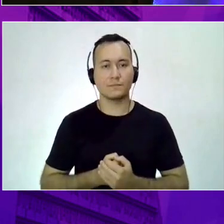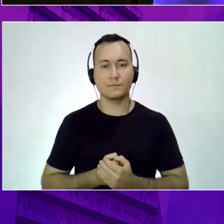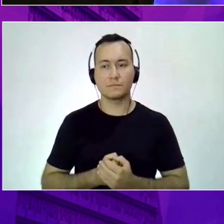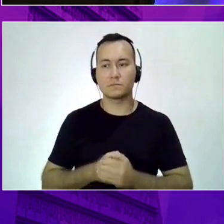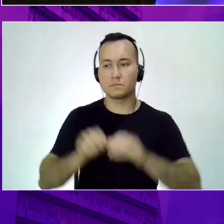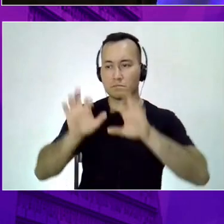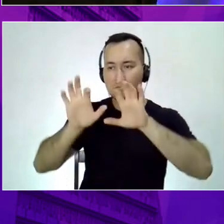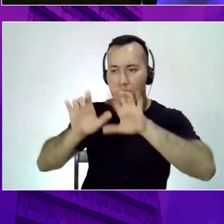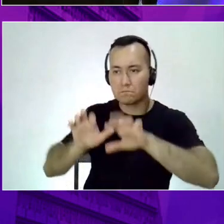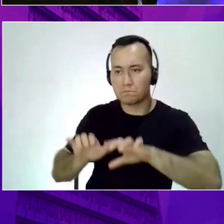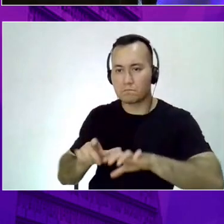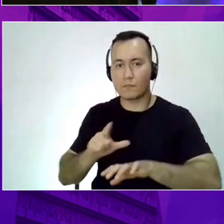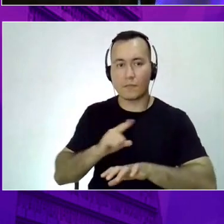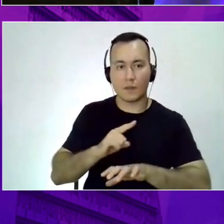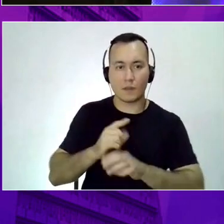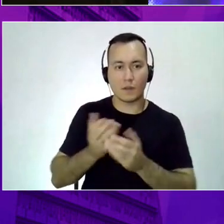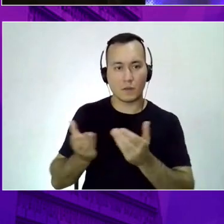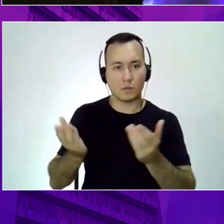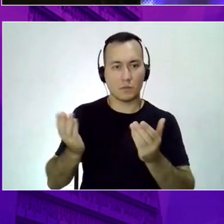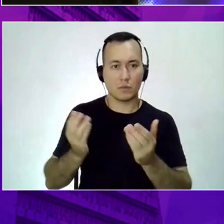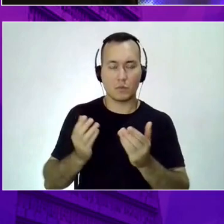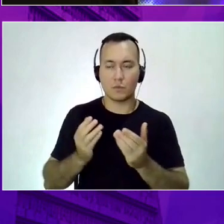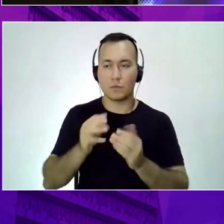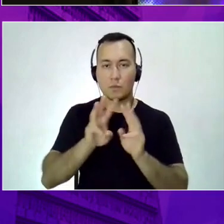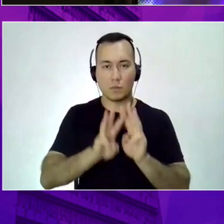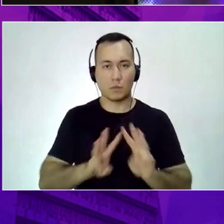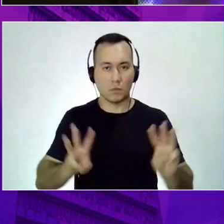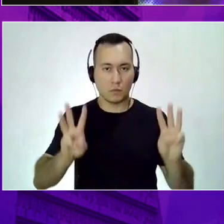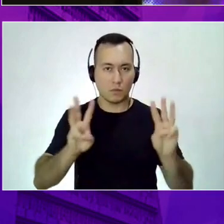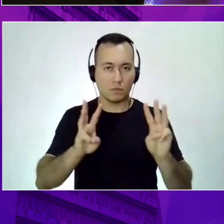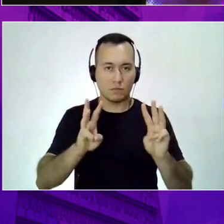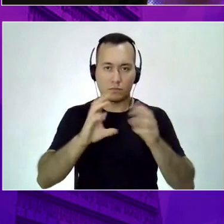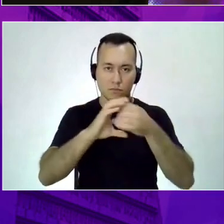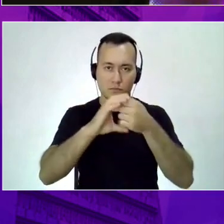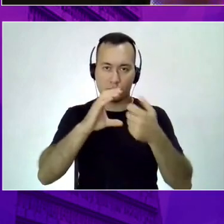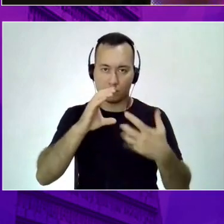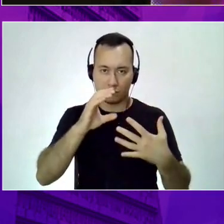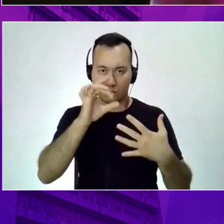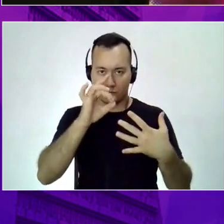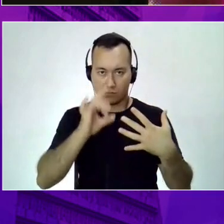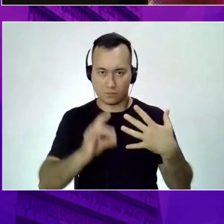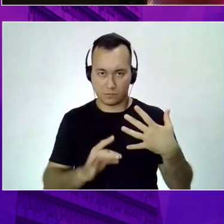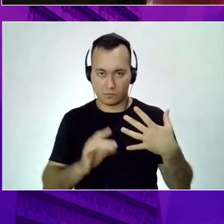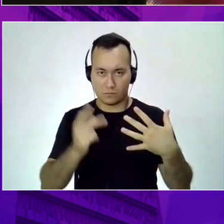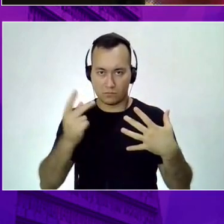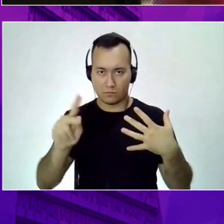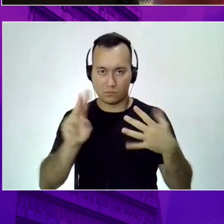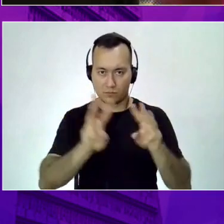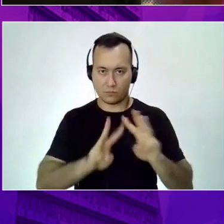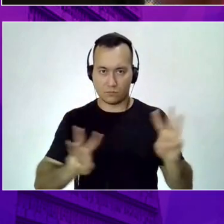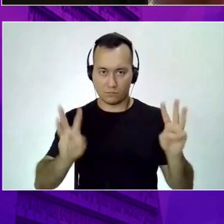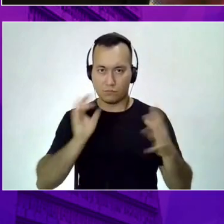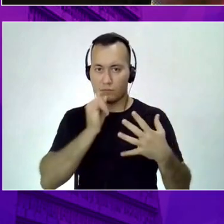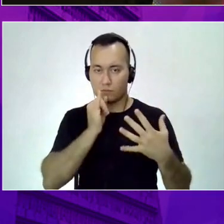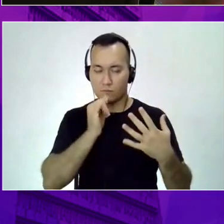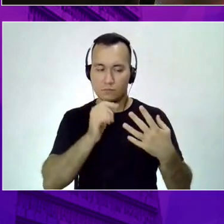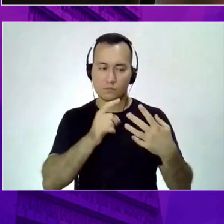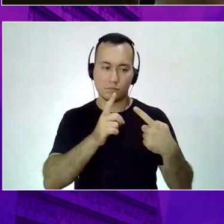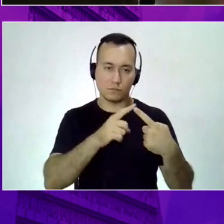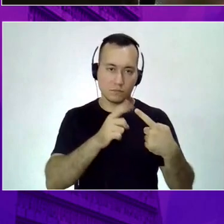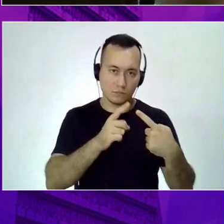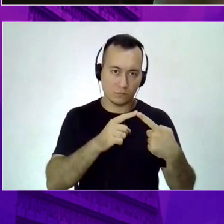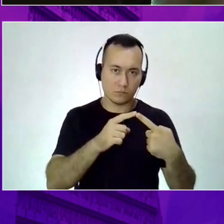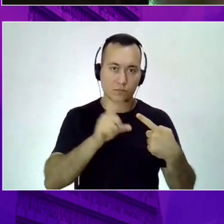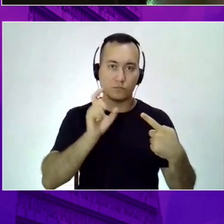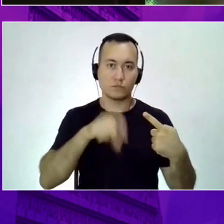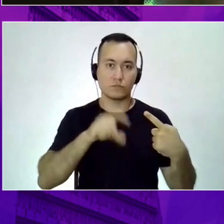as características ali do site, por exemplo, dados de cartão de crédito. E eu vou trazer isso, esses